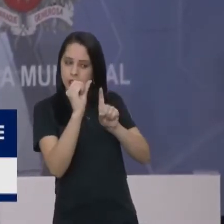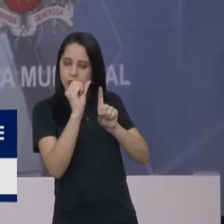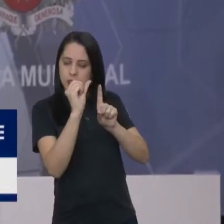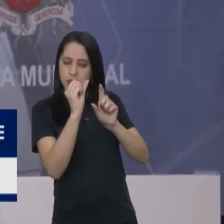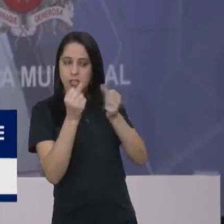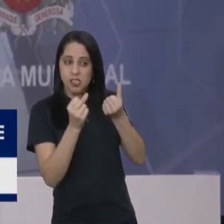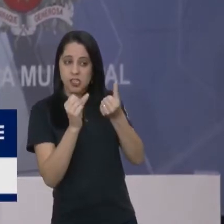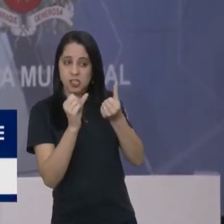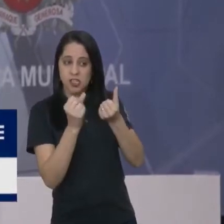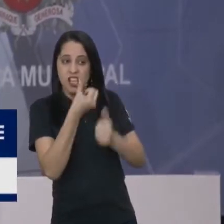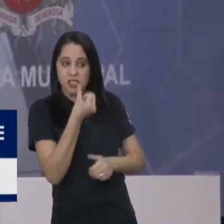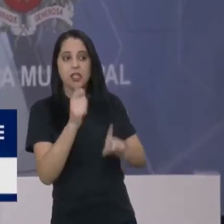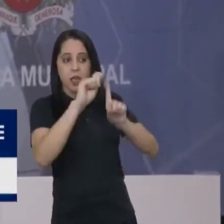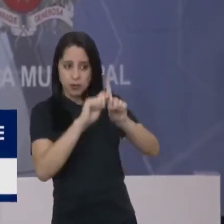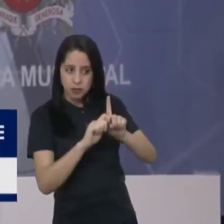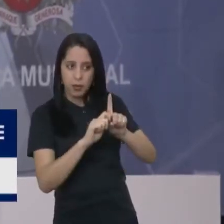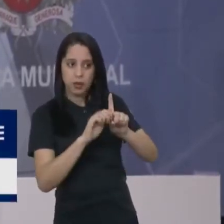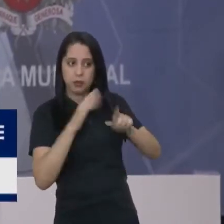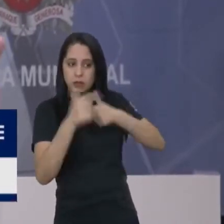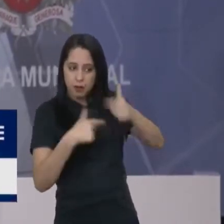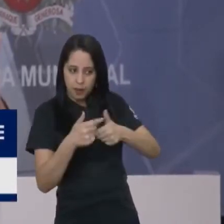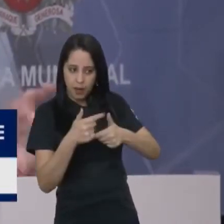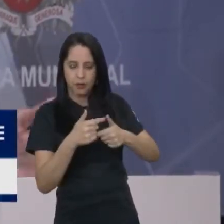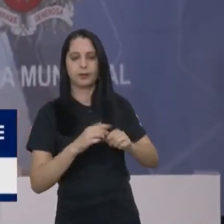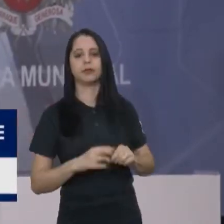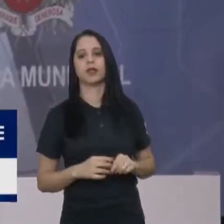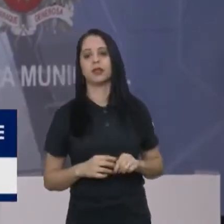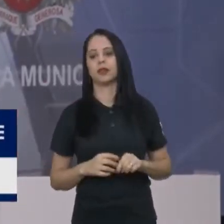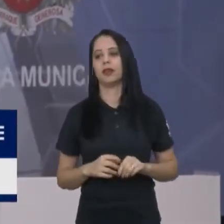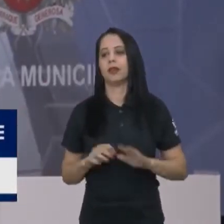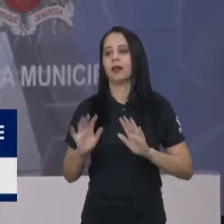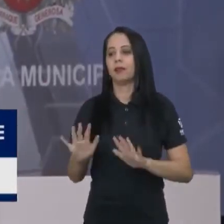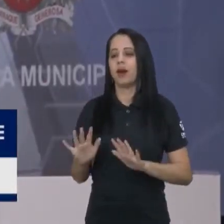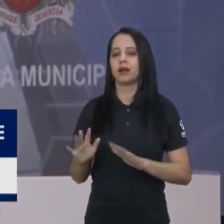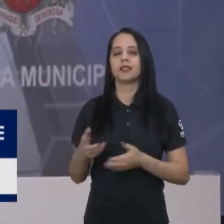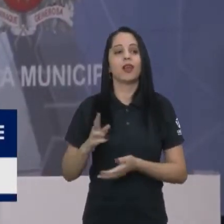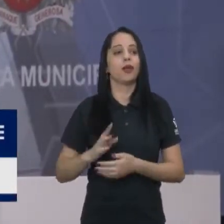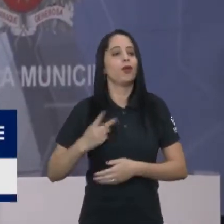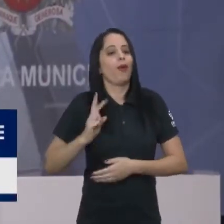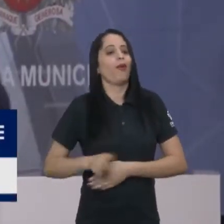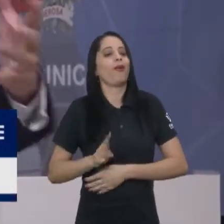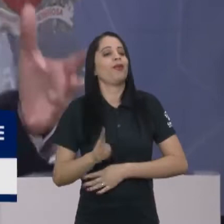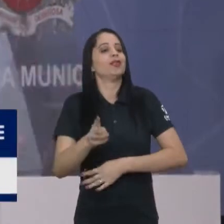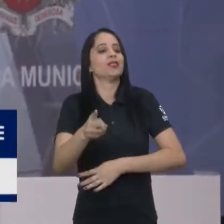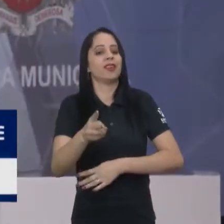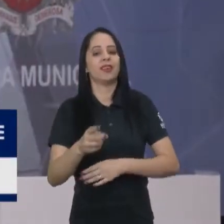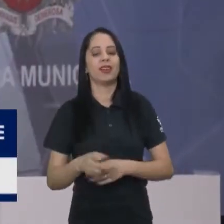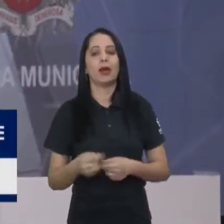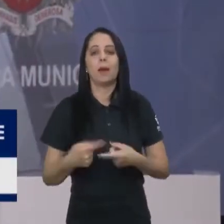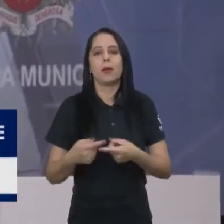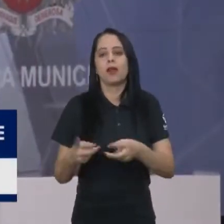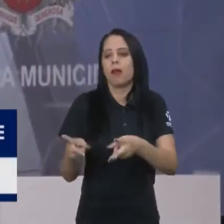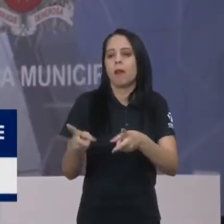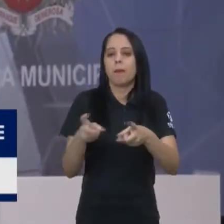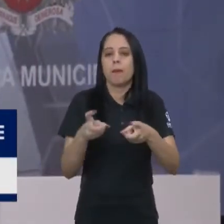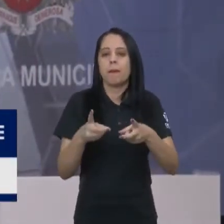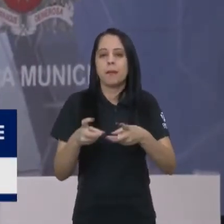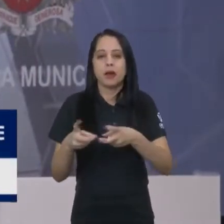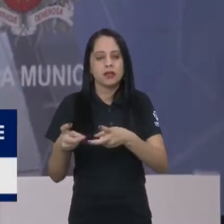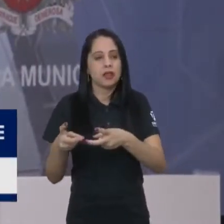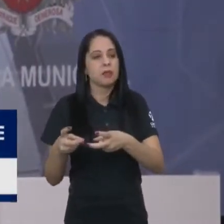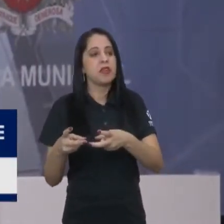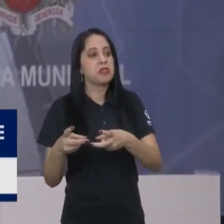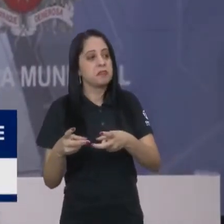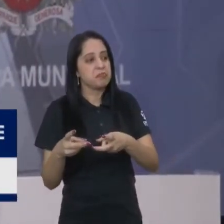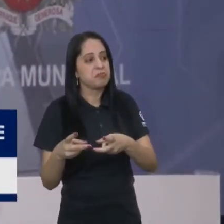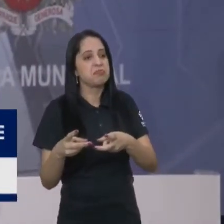1 ano, e eu acabei ficando, porque eu não tinha percebido, eu estava apaixonado já pelo setor público. Né? Porque você começa a perceber um monte de gente talentosa, e